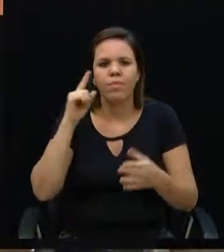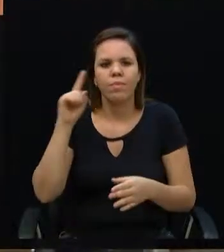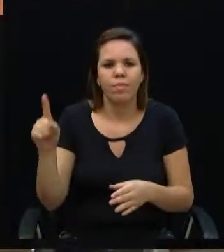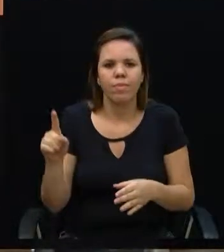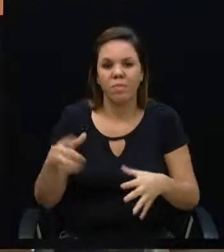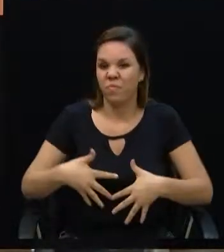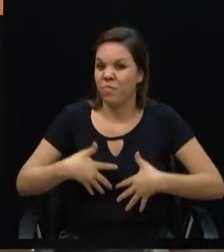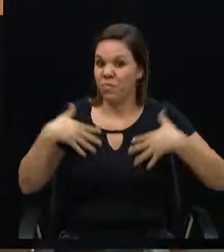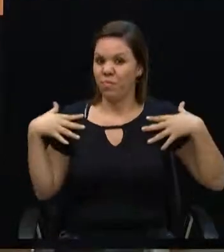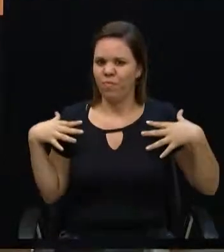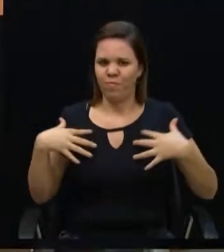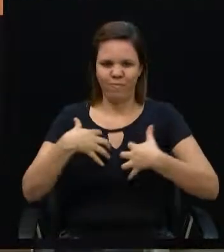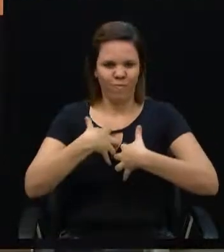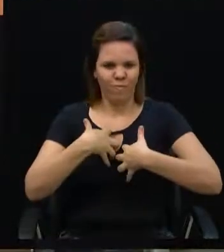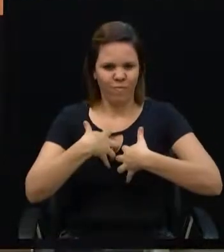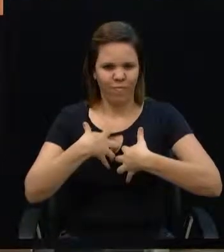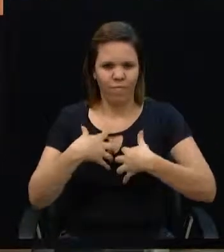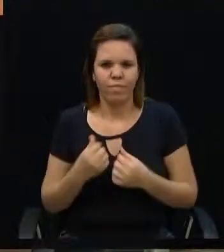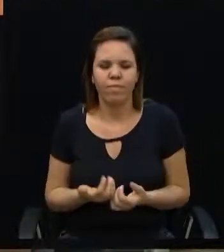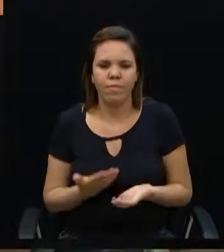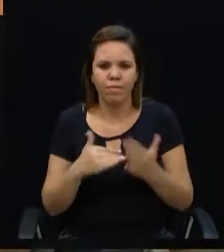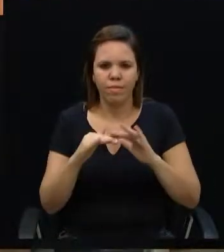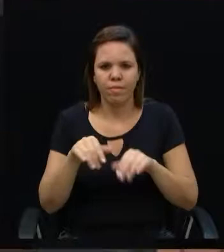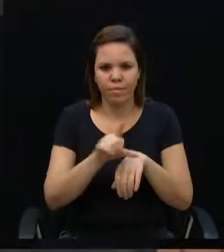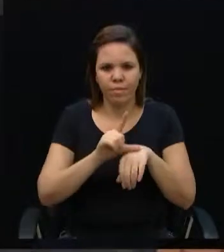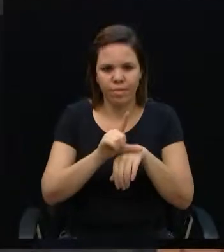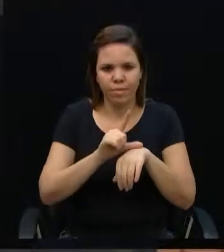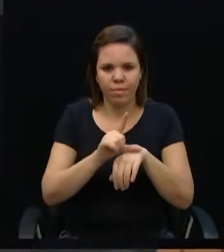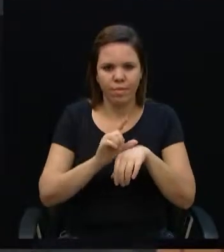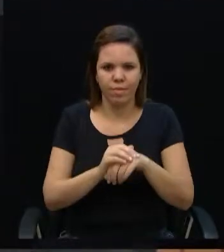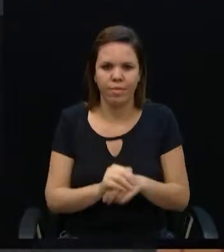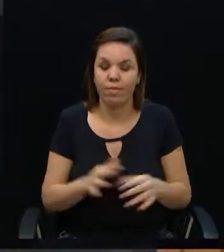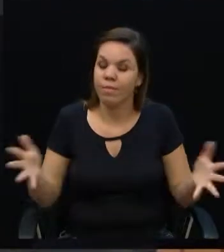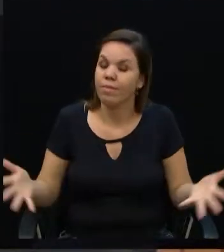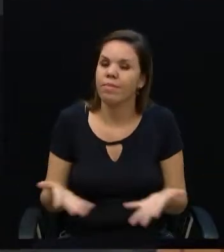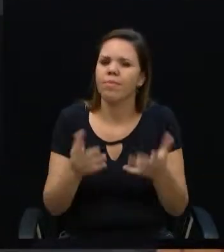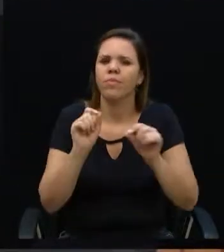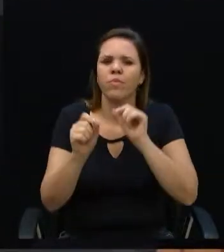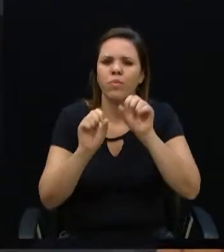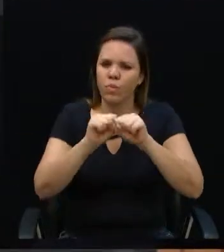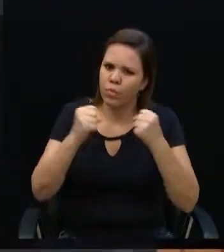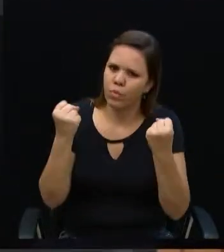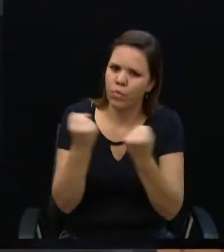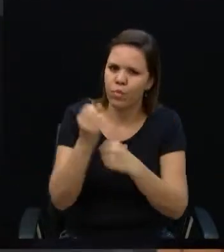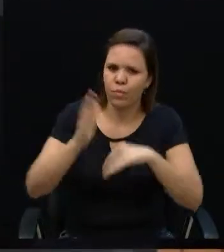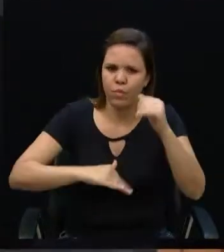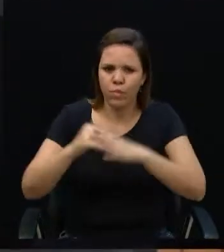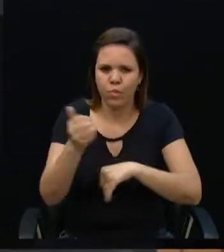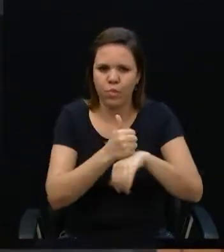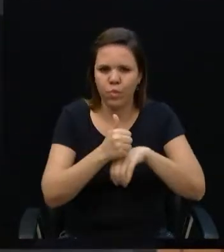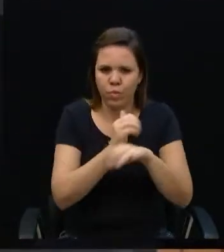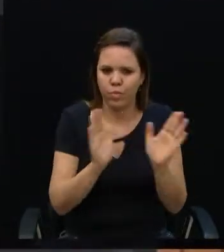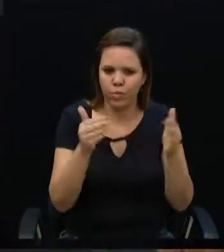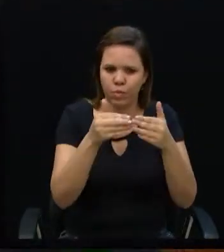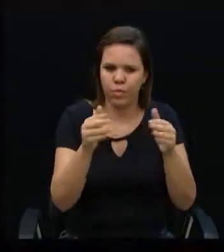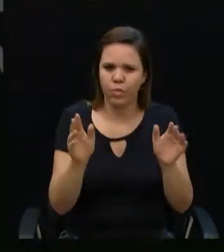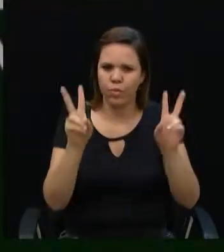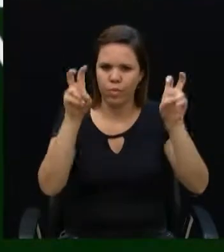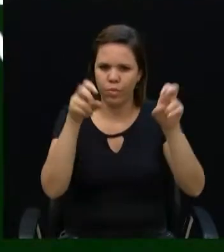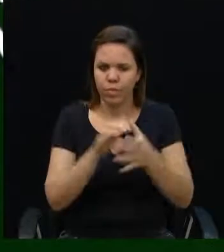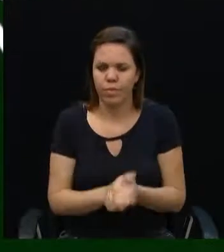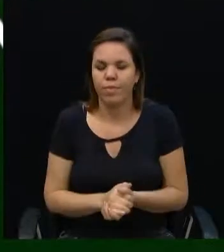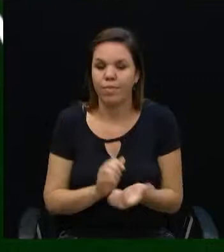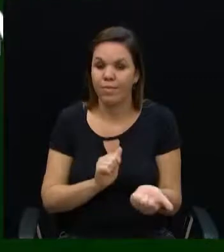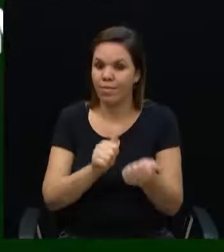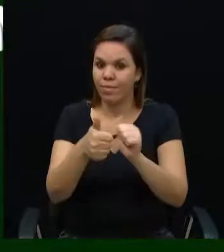do Orgulho Autista. Escola do Legislativo da Câmara promove seminário com profissionais ligados ao tema.